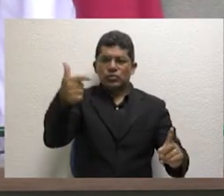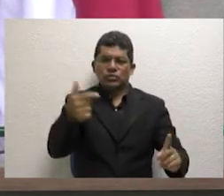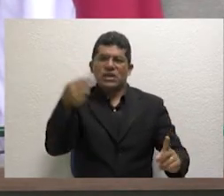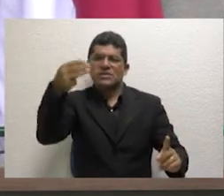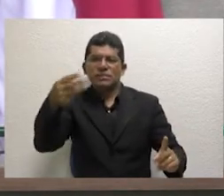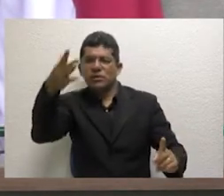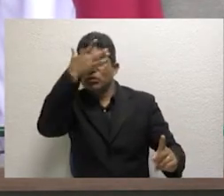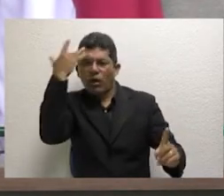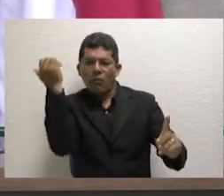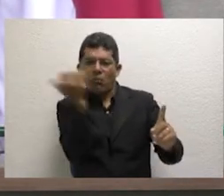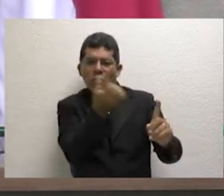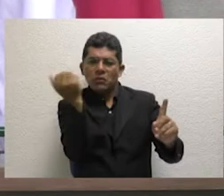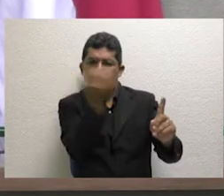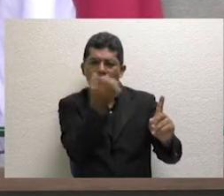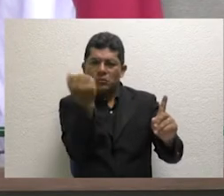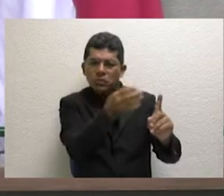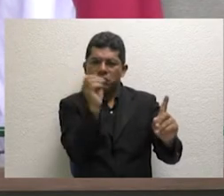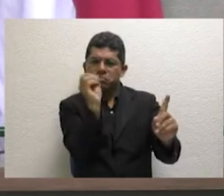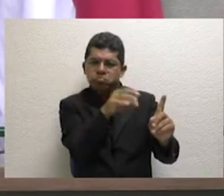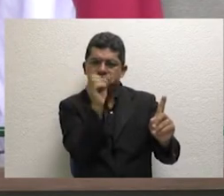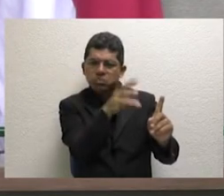eu não eu vou